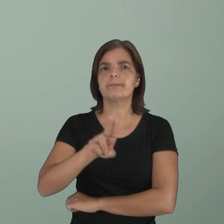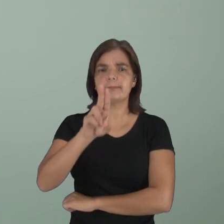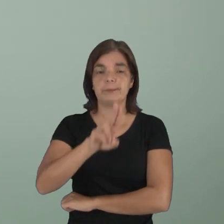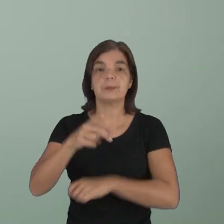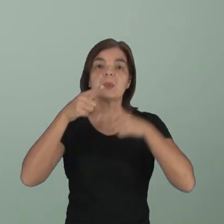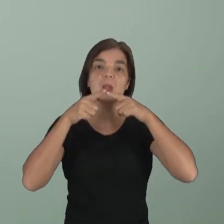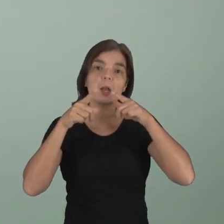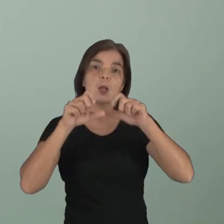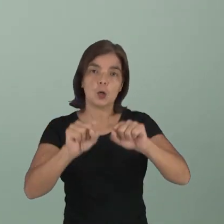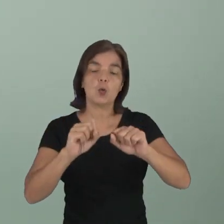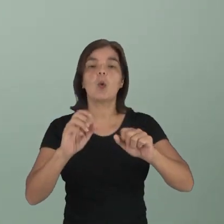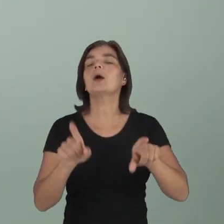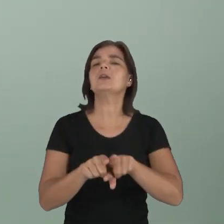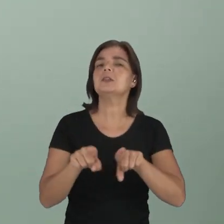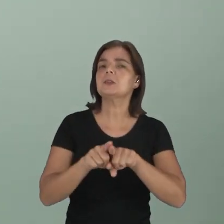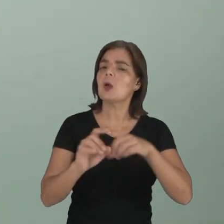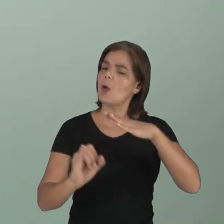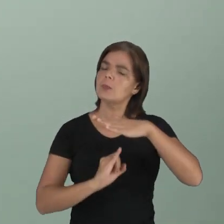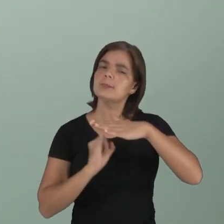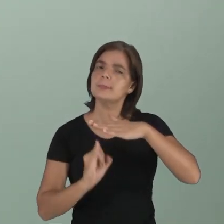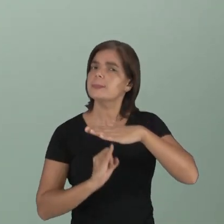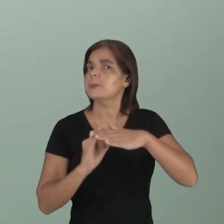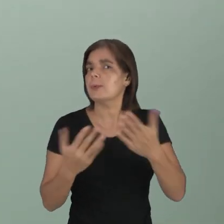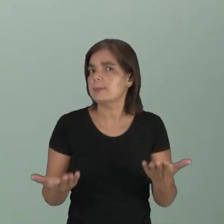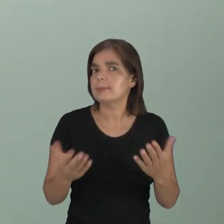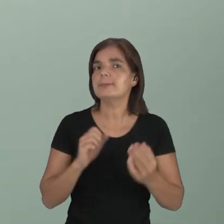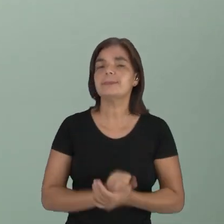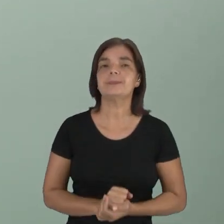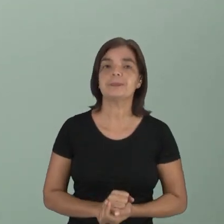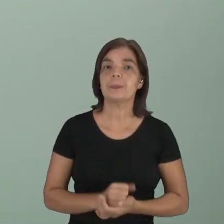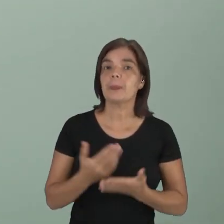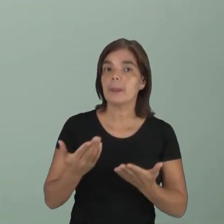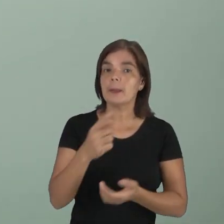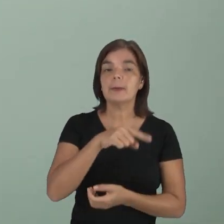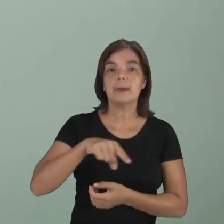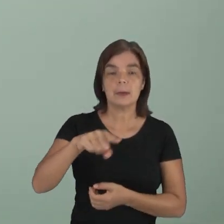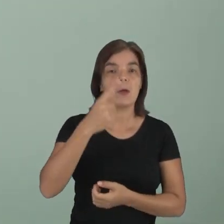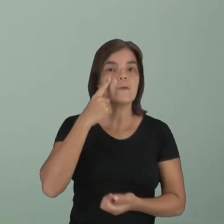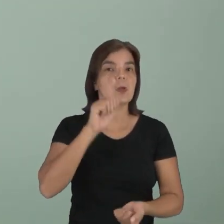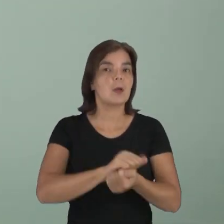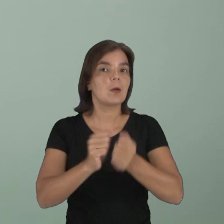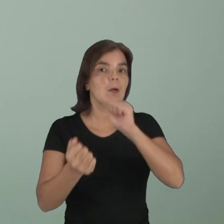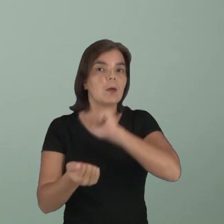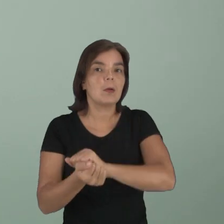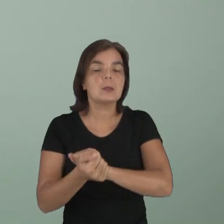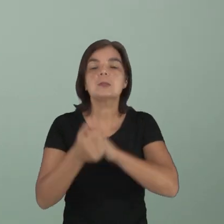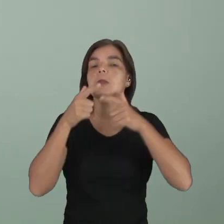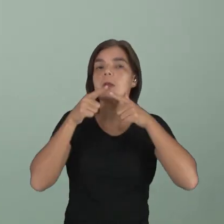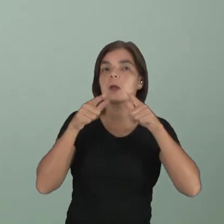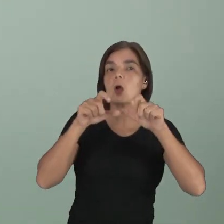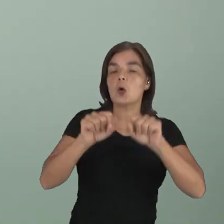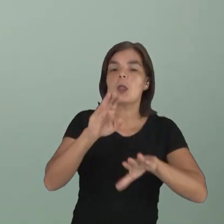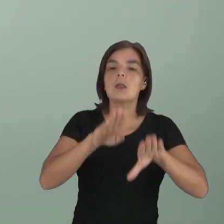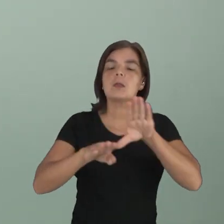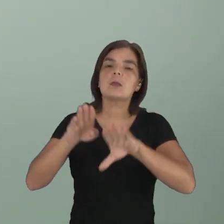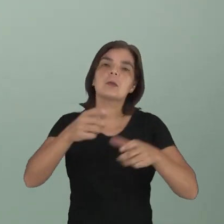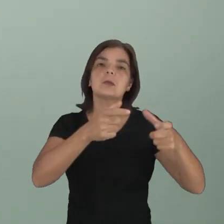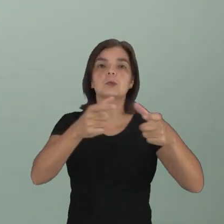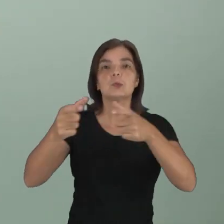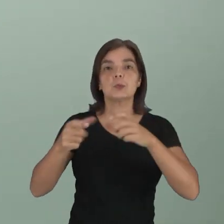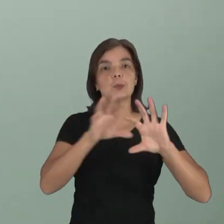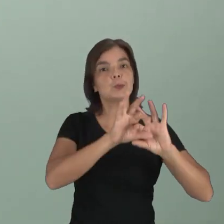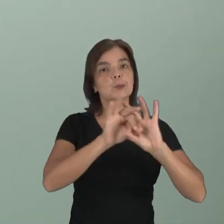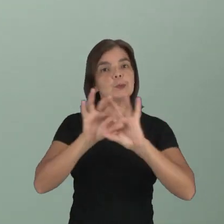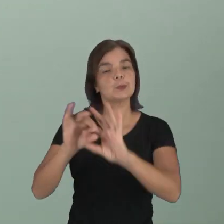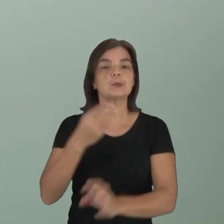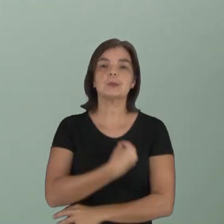a linguagem informal, uma linguagem mais descontraída. Então, você adequa a sua linguagem de acordo com o contexto